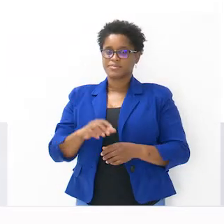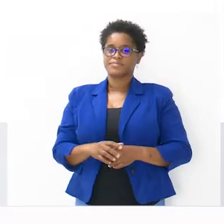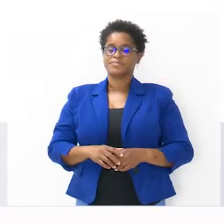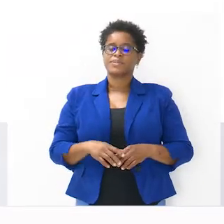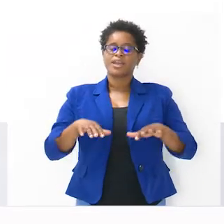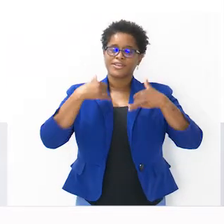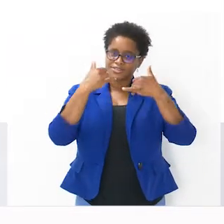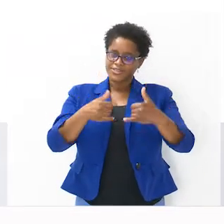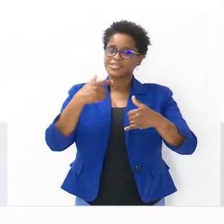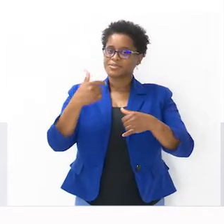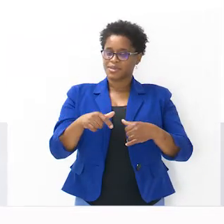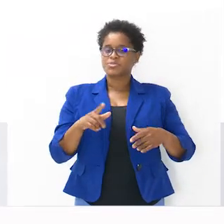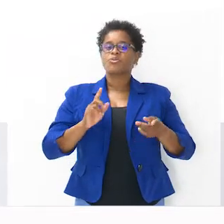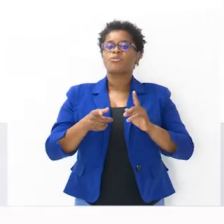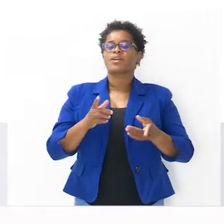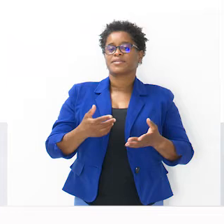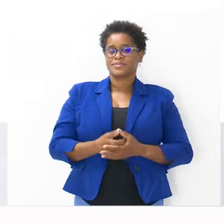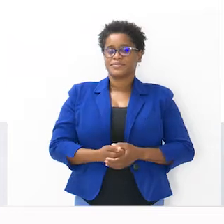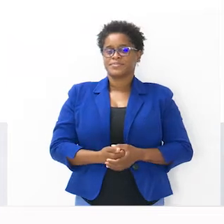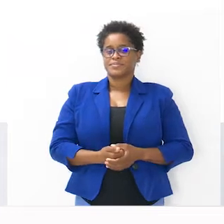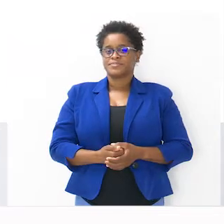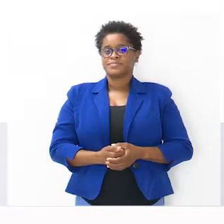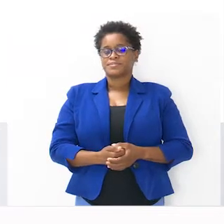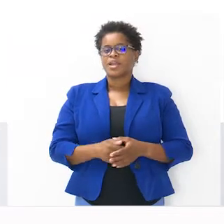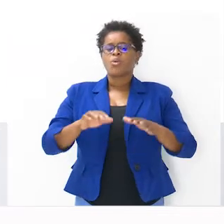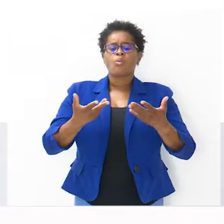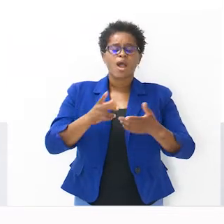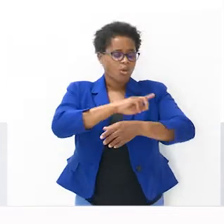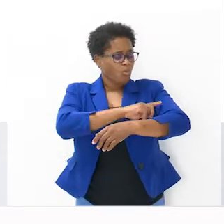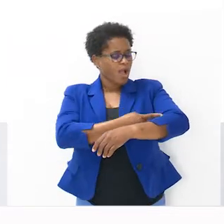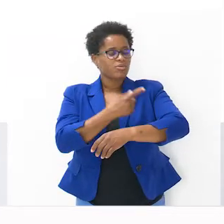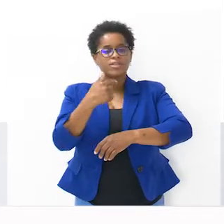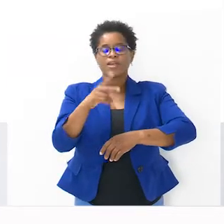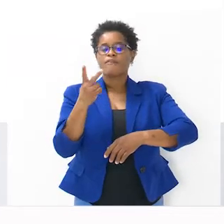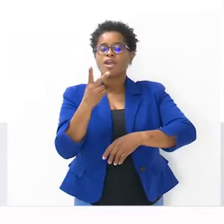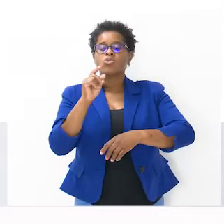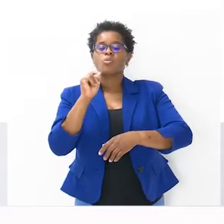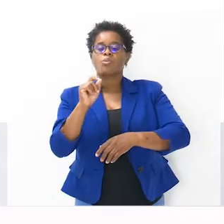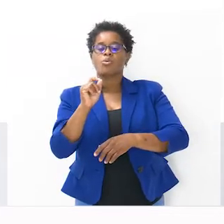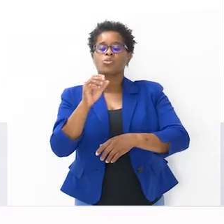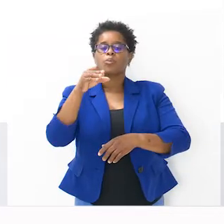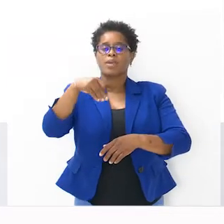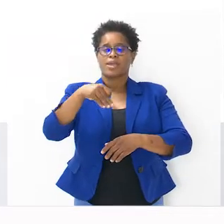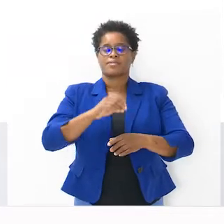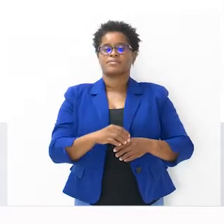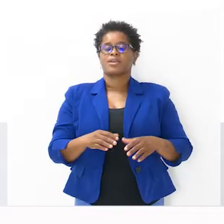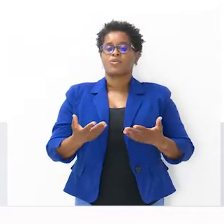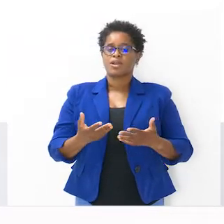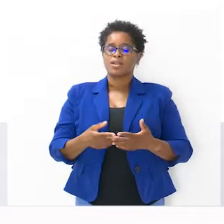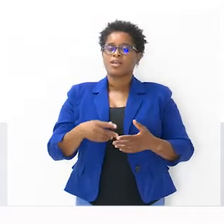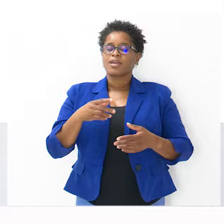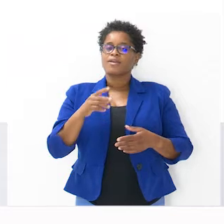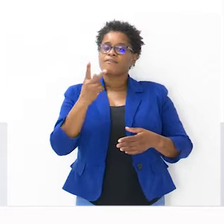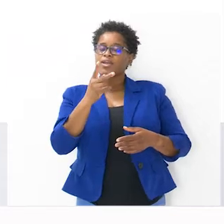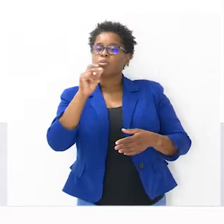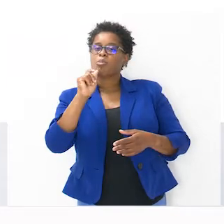A seguir temos o quê? Qual é o ângulo que tem vértice no ponto P? Vértice